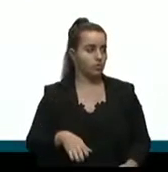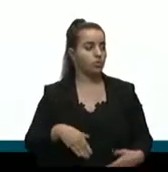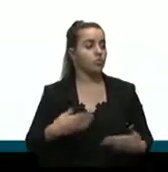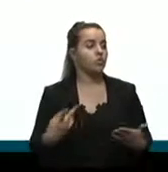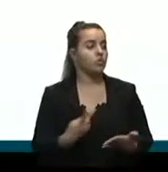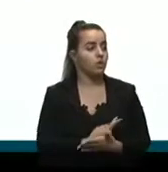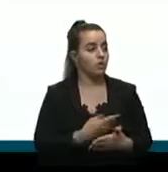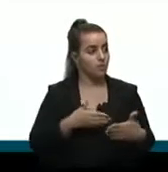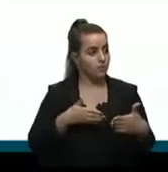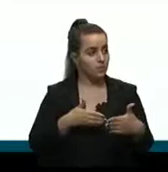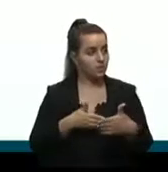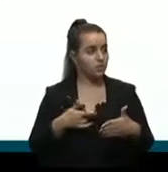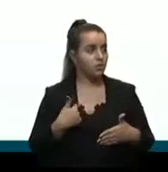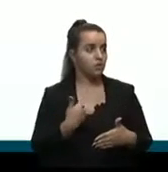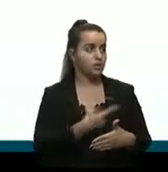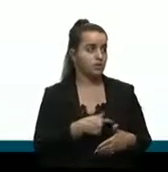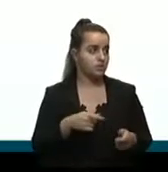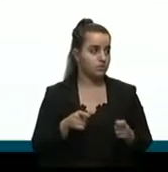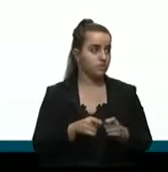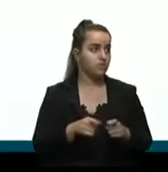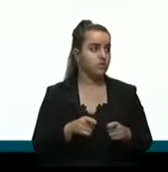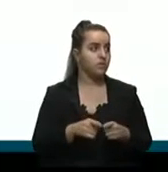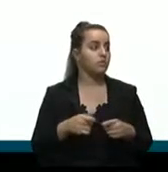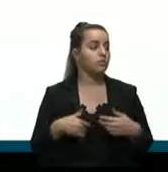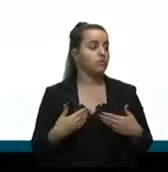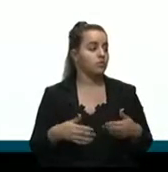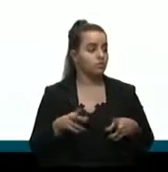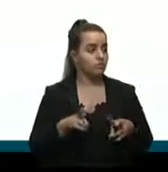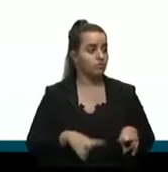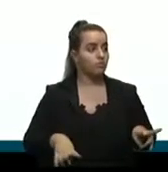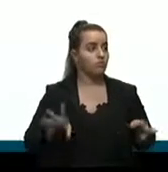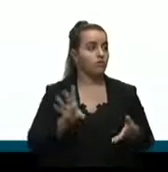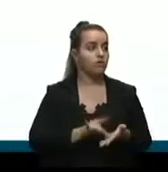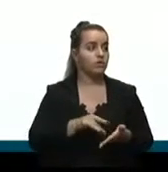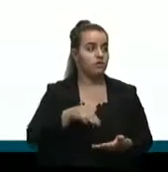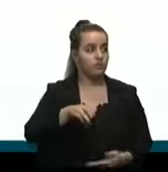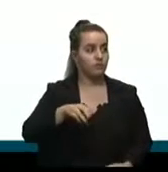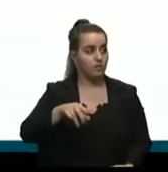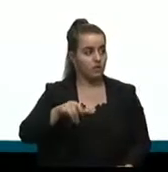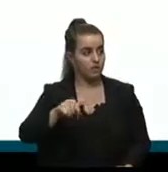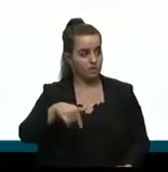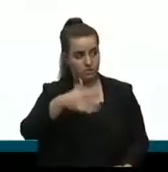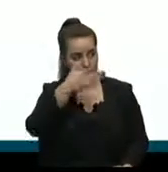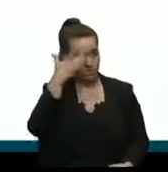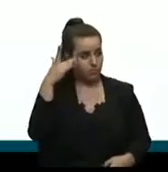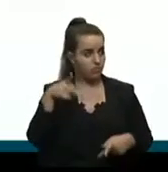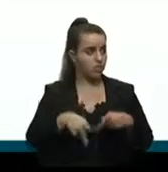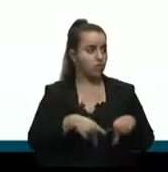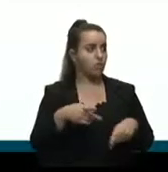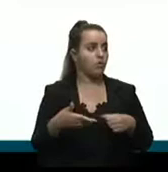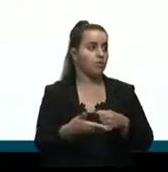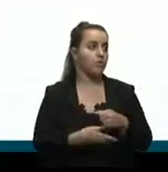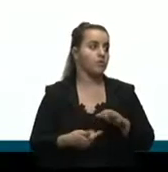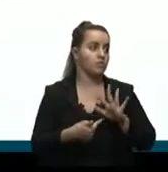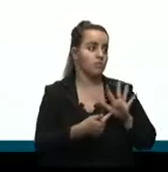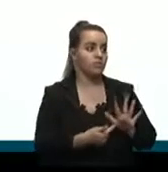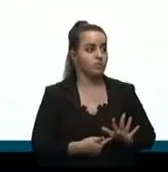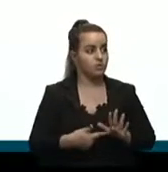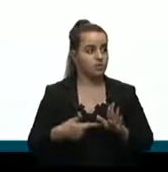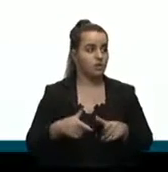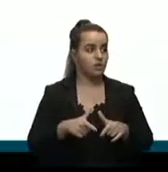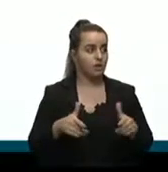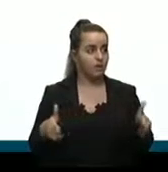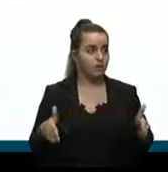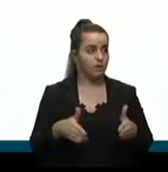Qual o erro máximo que cometemos ao estimar a verdadeira média dessa população com base em uma amostra de